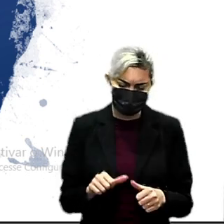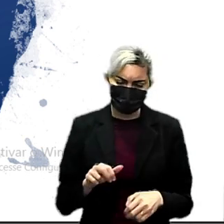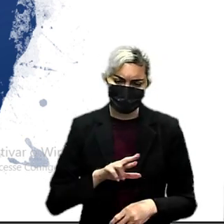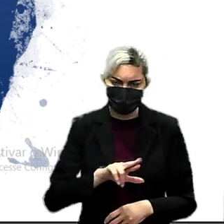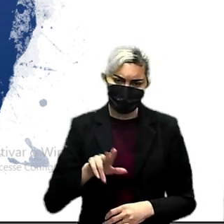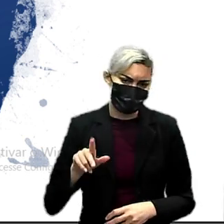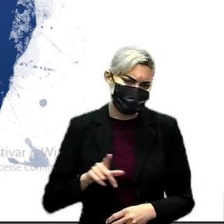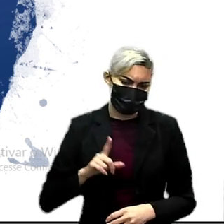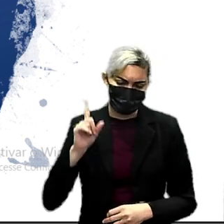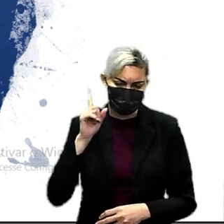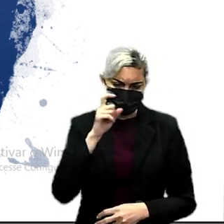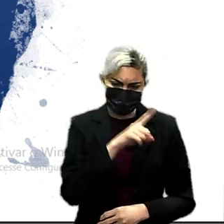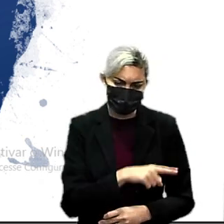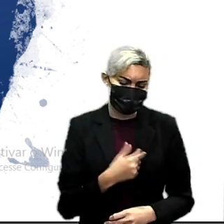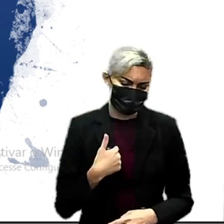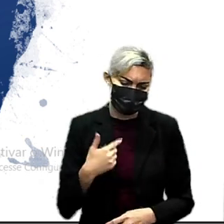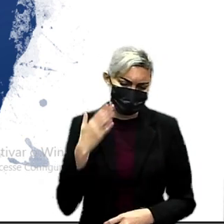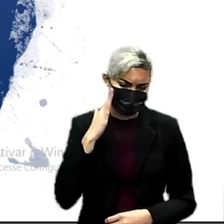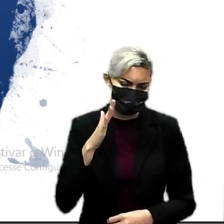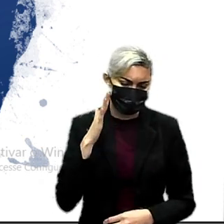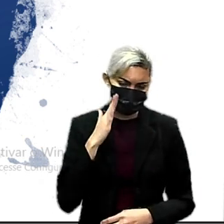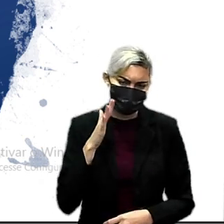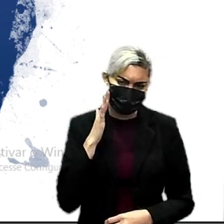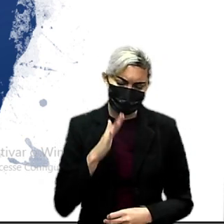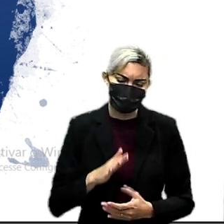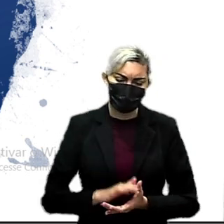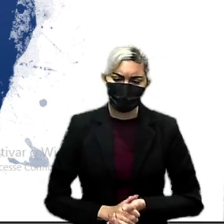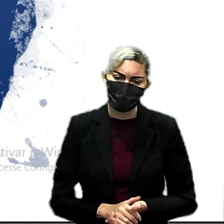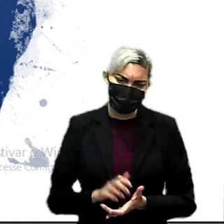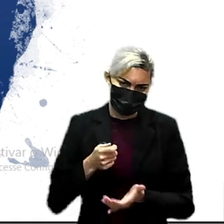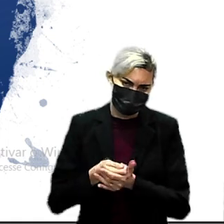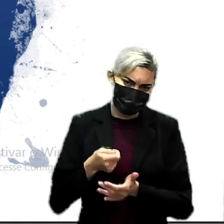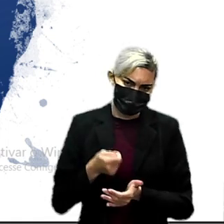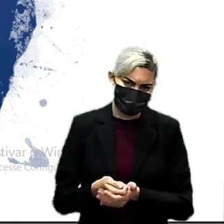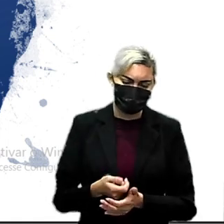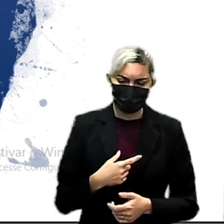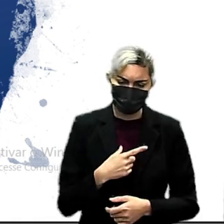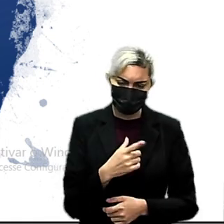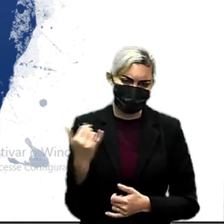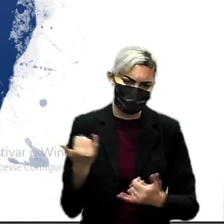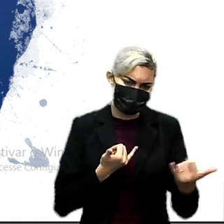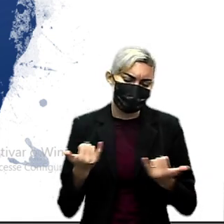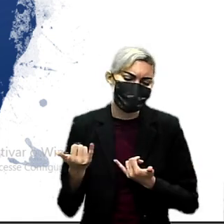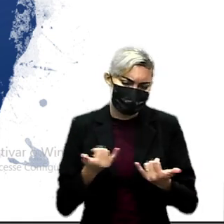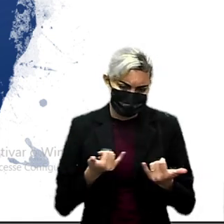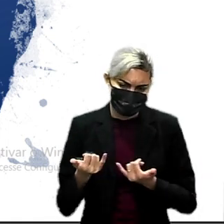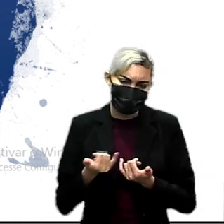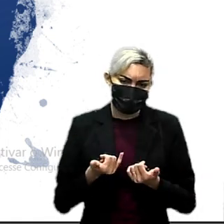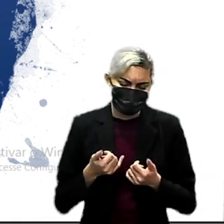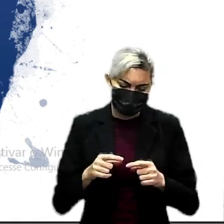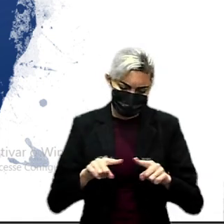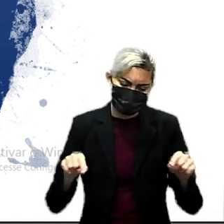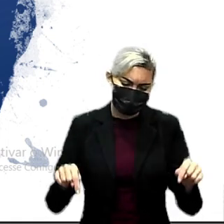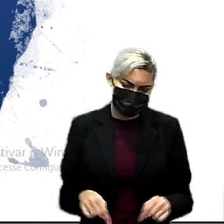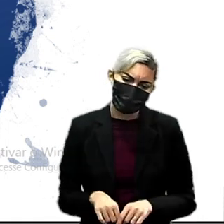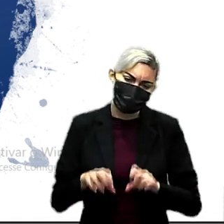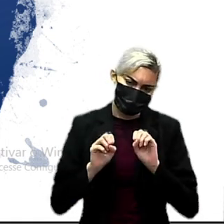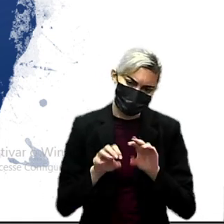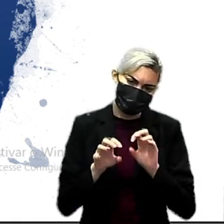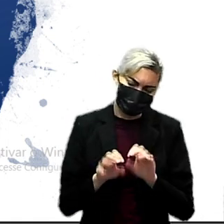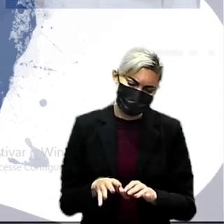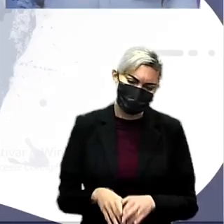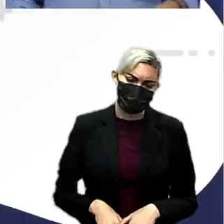tão difícil da gente entender e vocês devem receber essas informações em sala de aula pelos